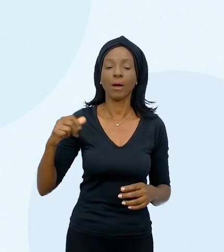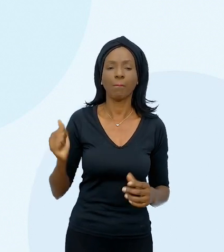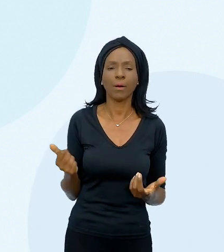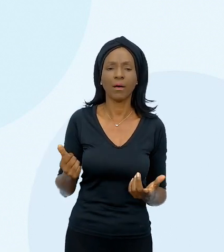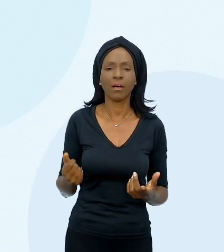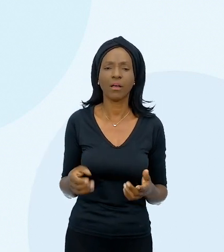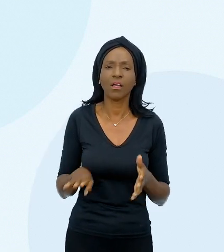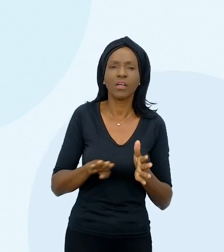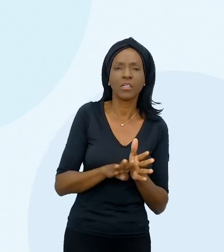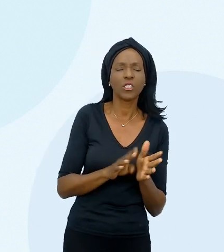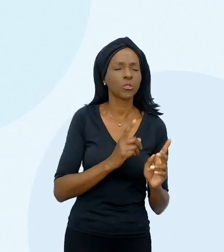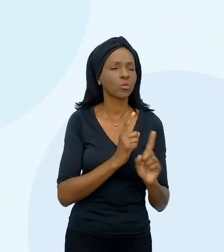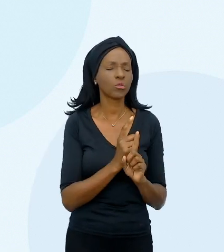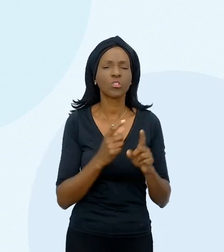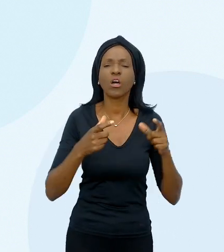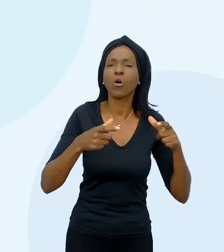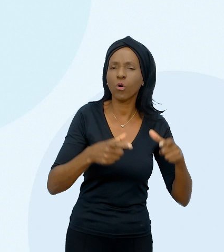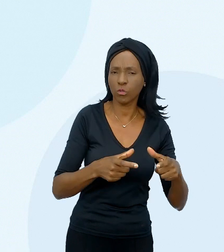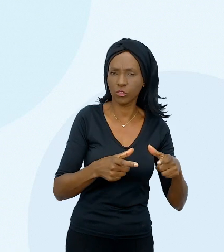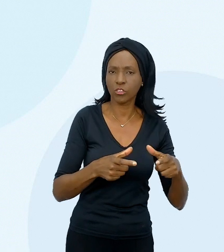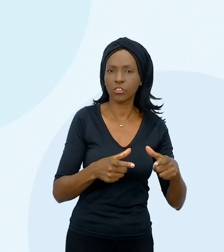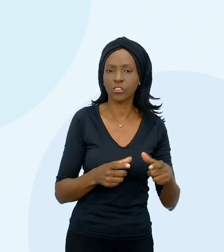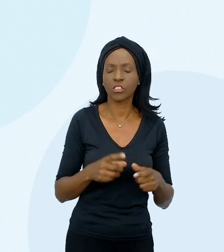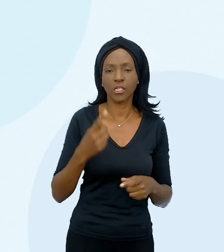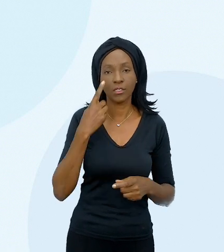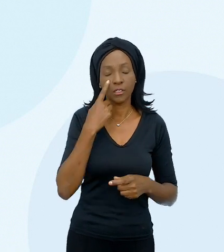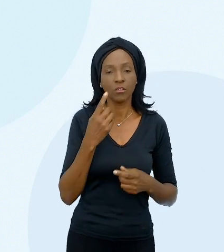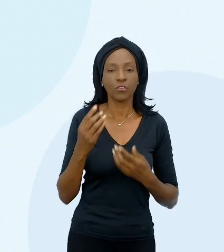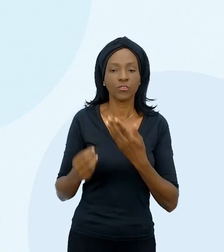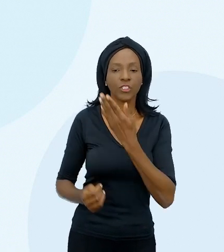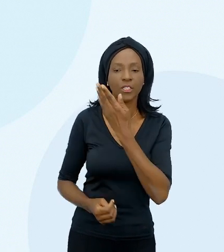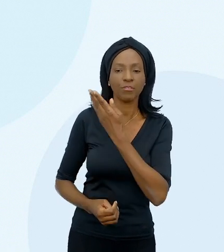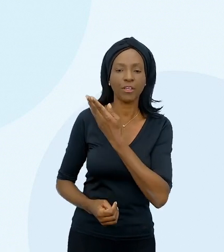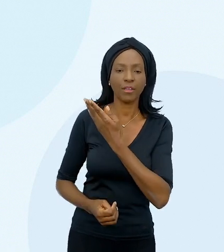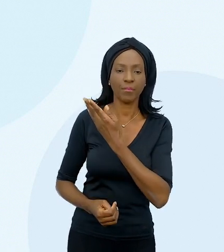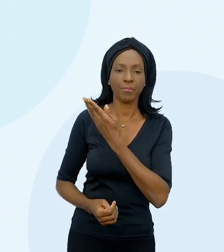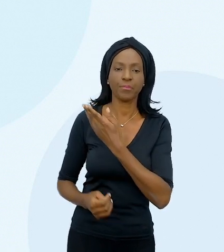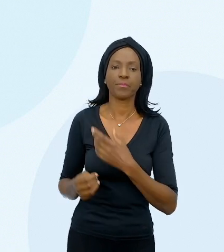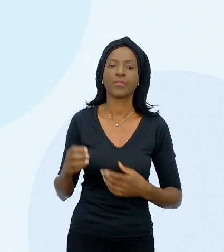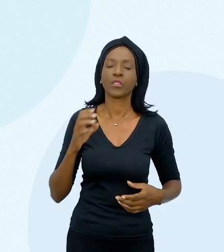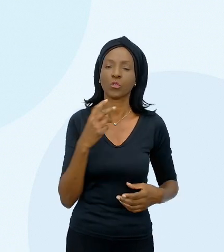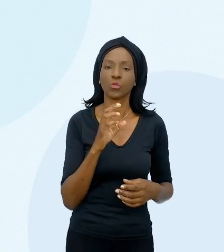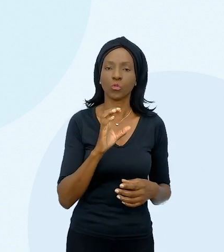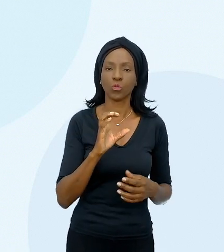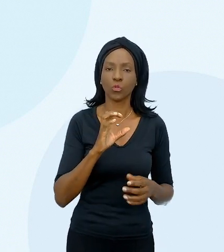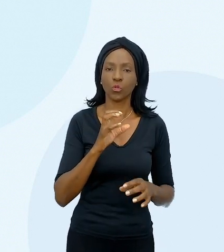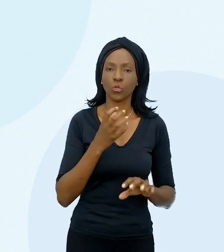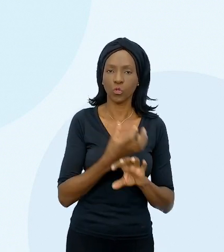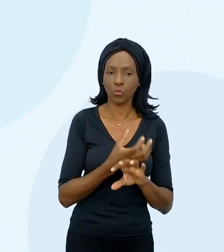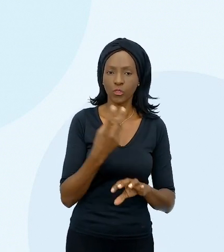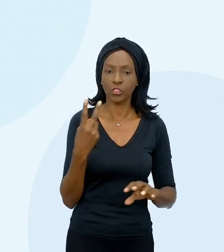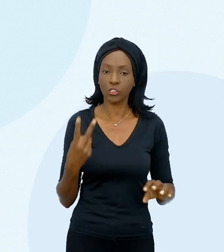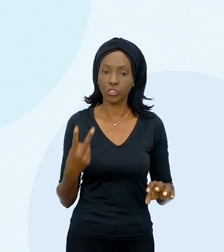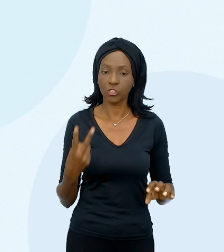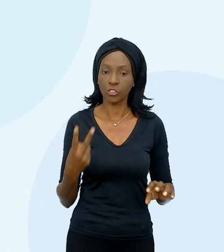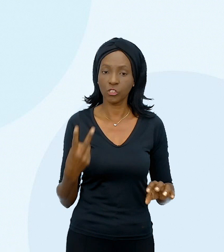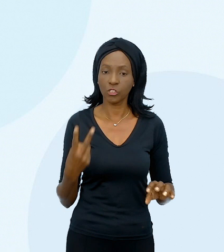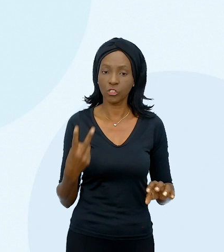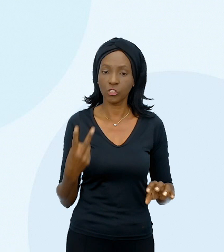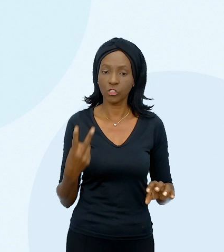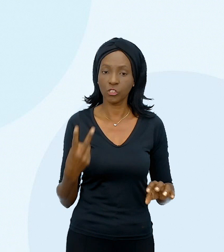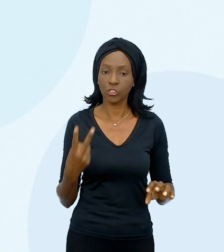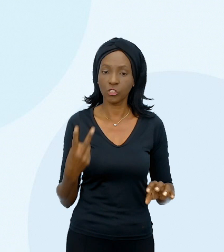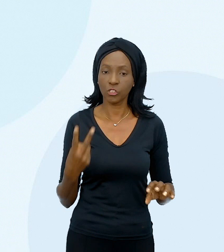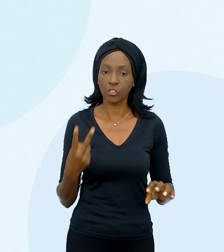são encontradas? Vamos lá. No componente 2, transformações da matéria em energia, na atividade 3.